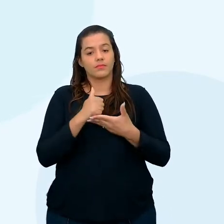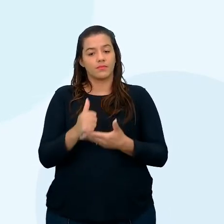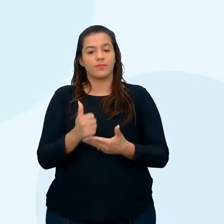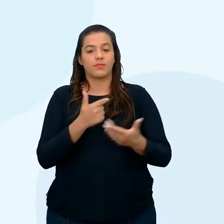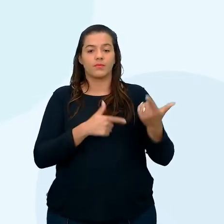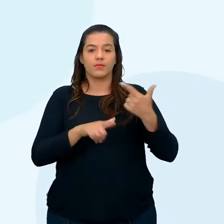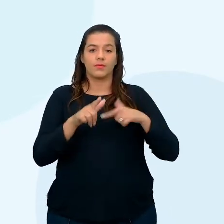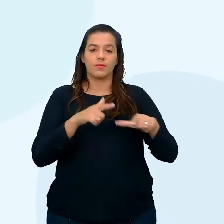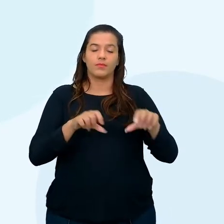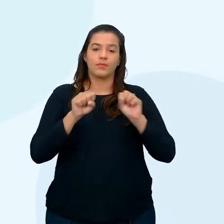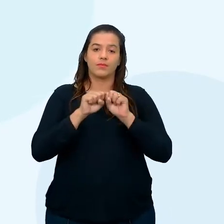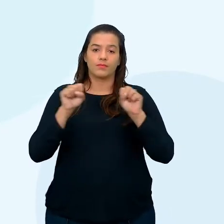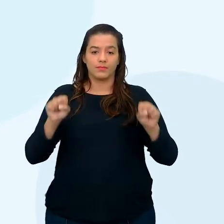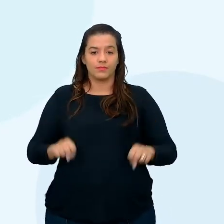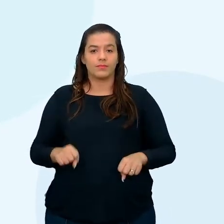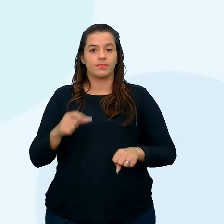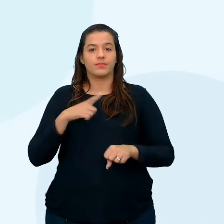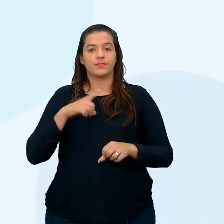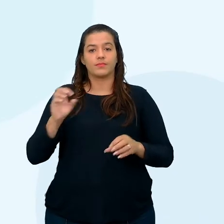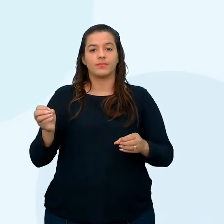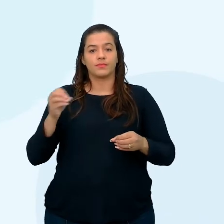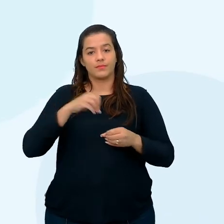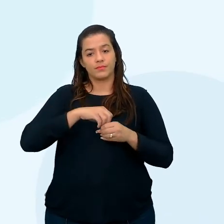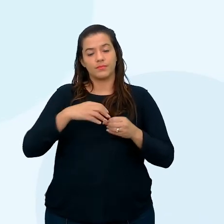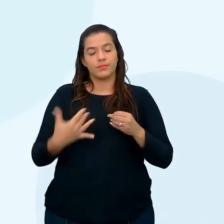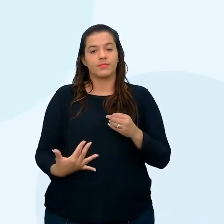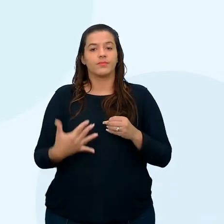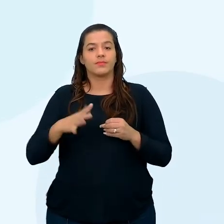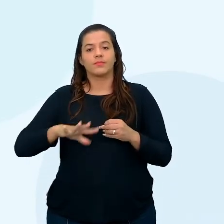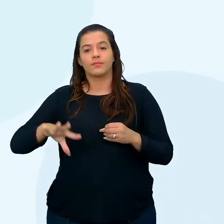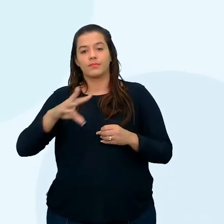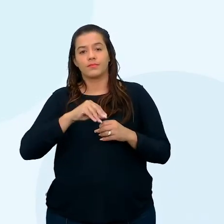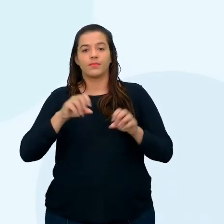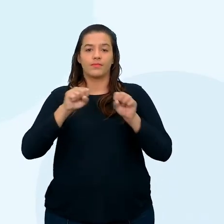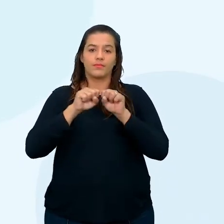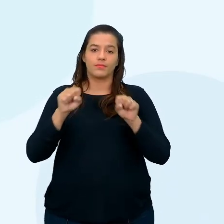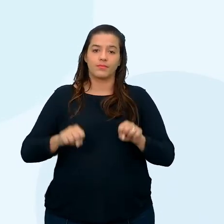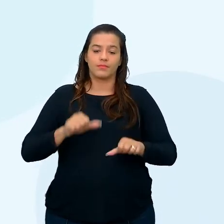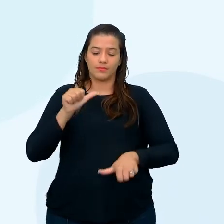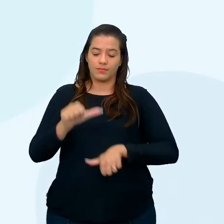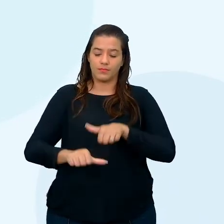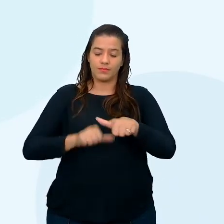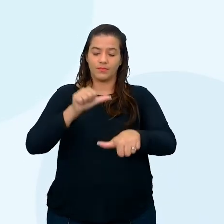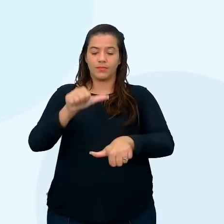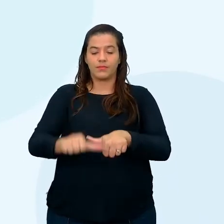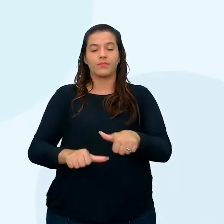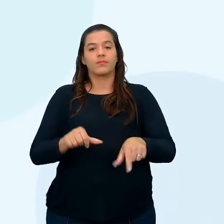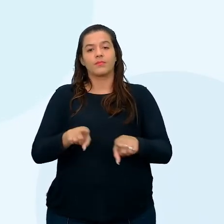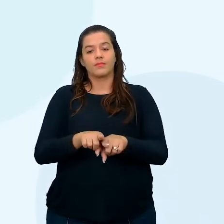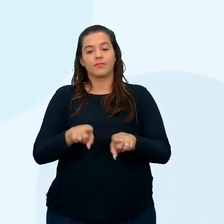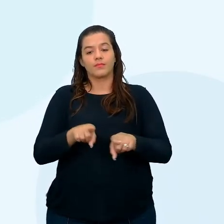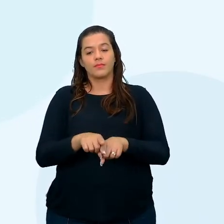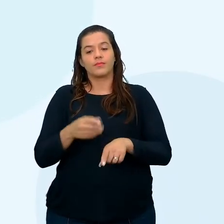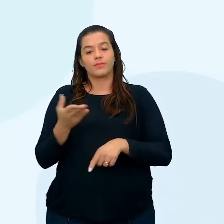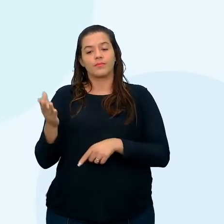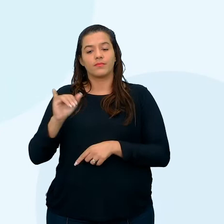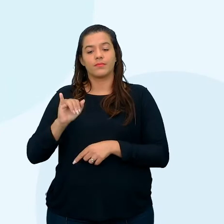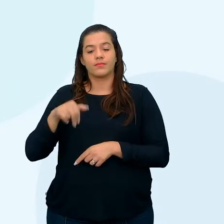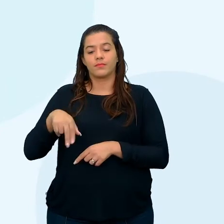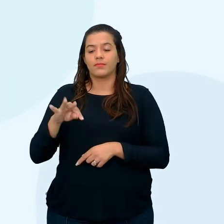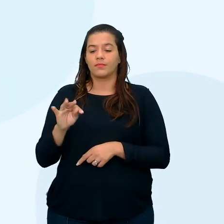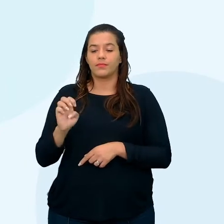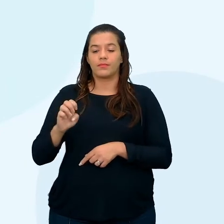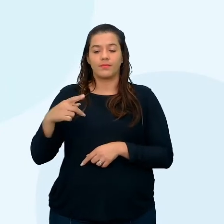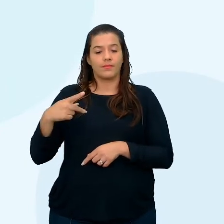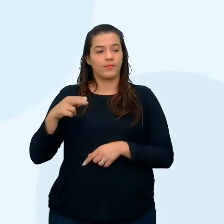outro sistema para a composição desse solo. Nós temos as transformações causadas pelo intemperismo químico e